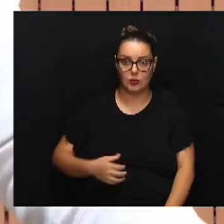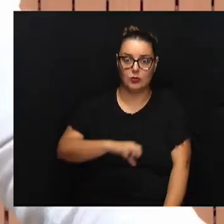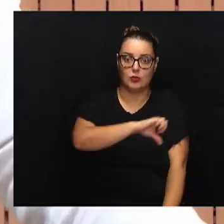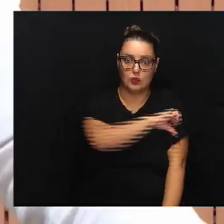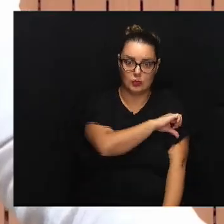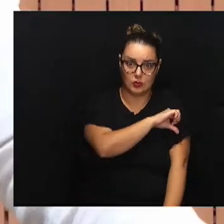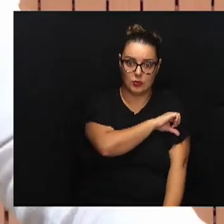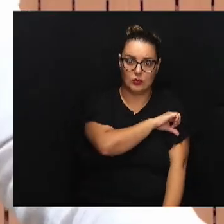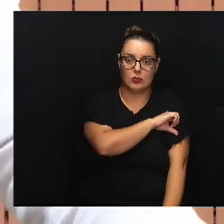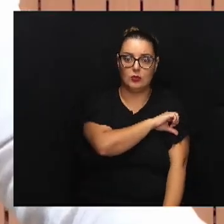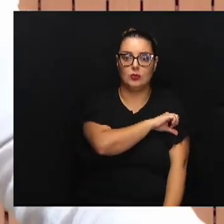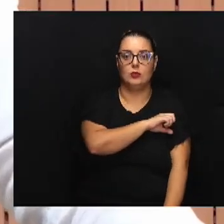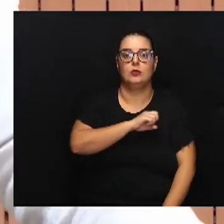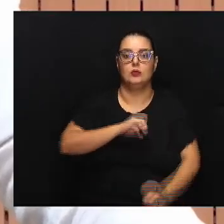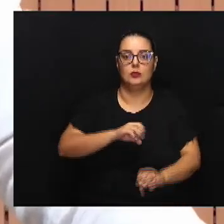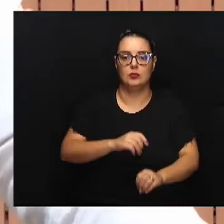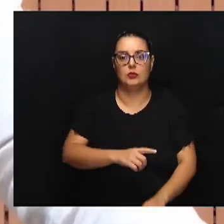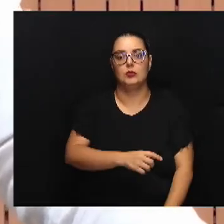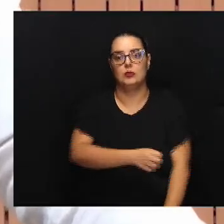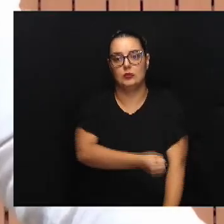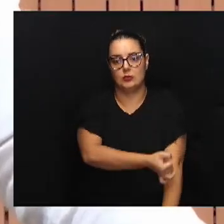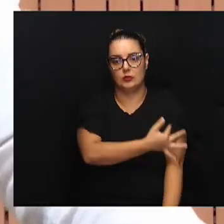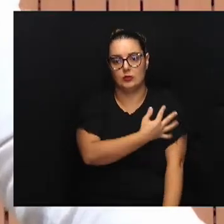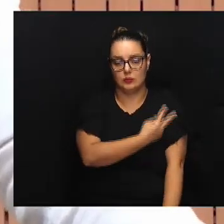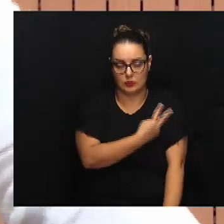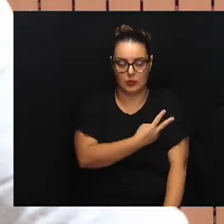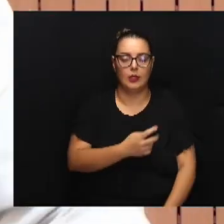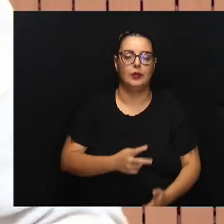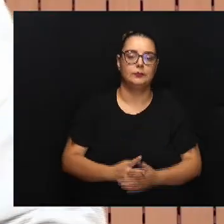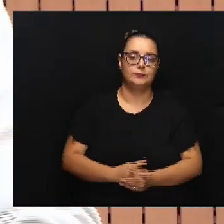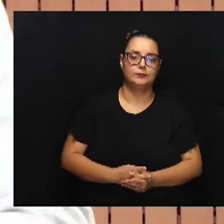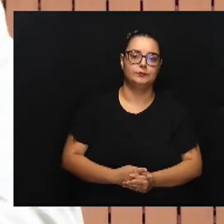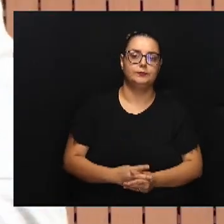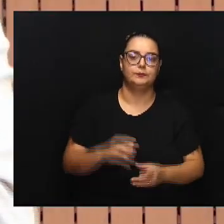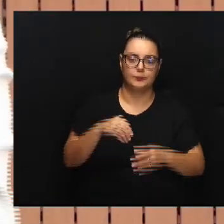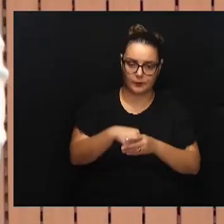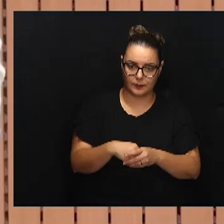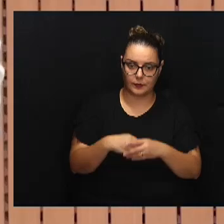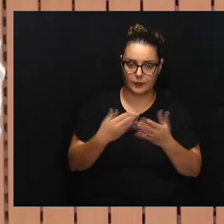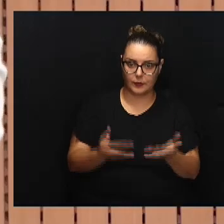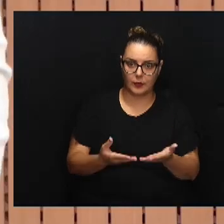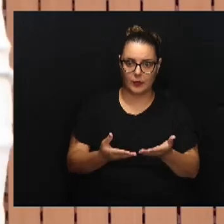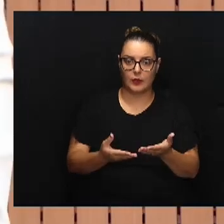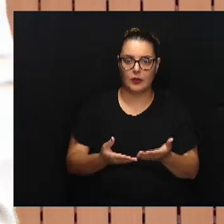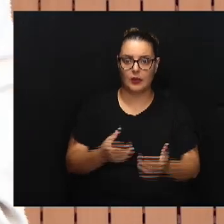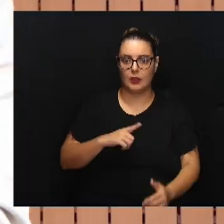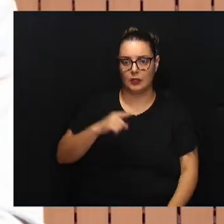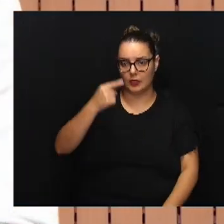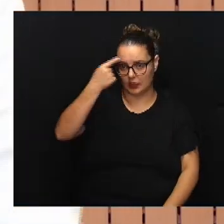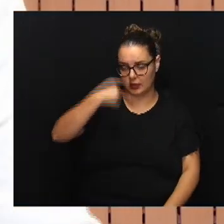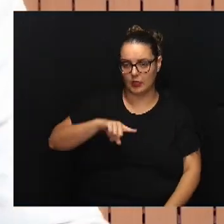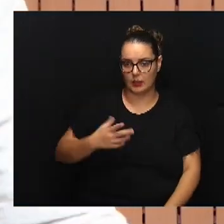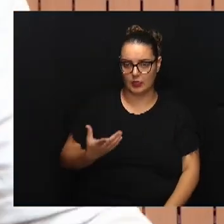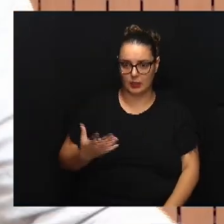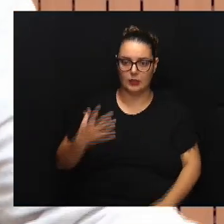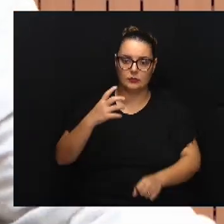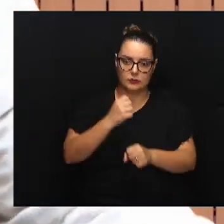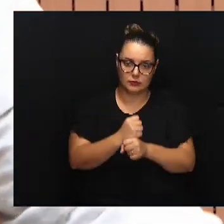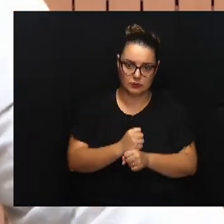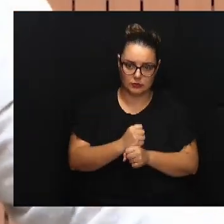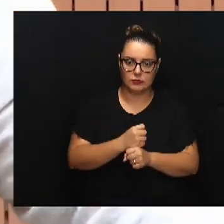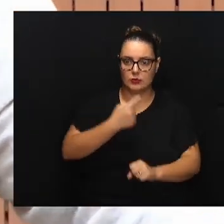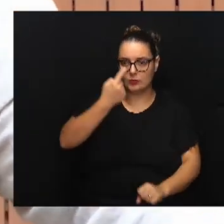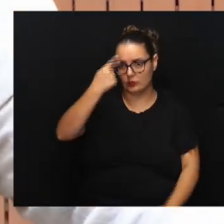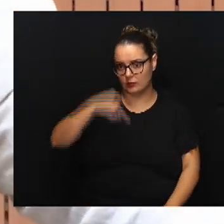do ensino fundamental 2. Né. Obrigatoriamente, ele tem que estar isso, e tem os perfis agregados, né, o